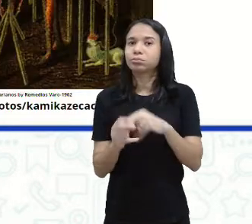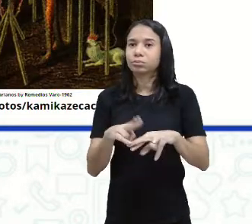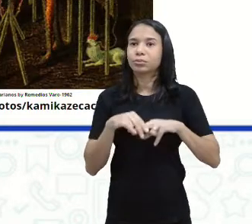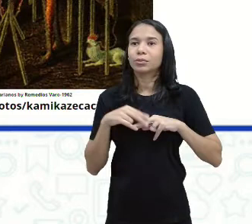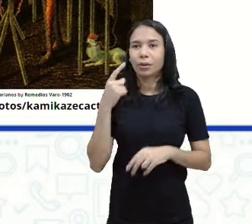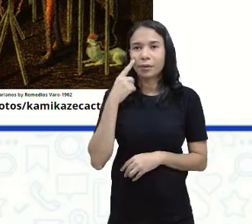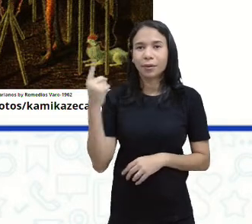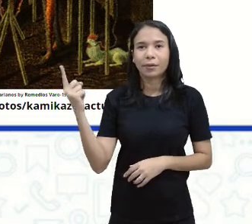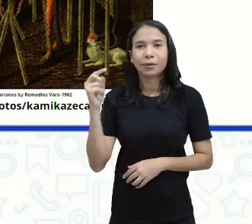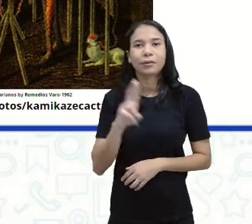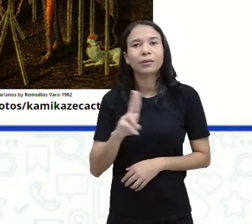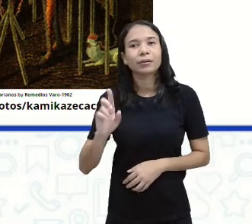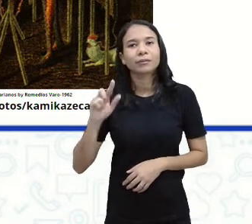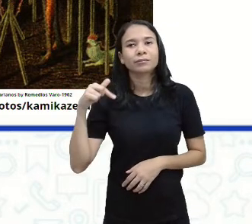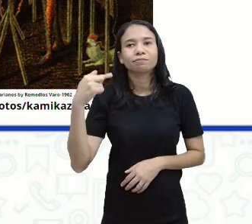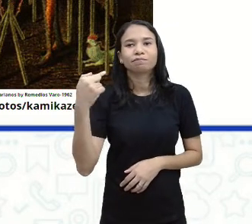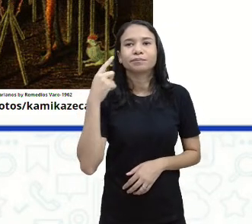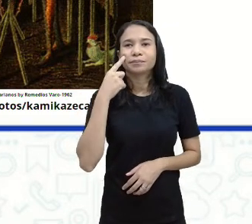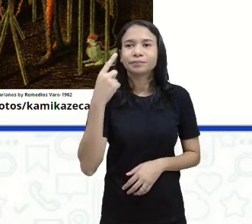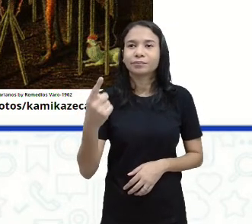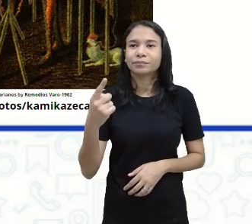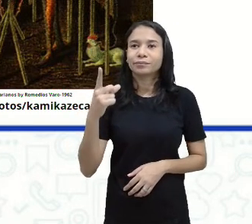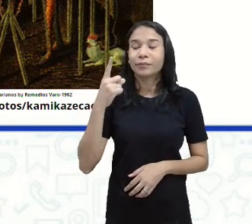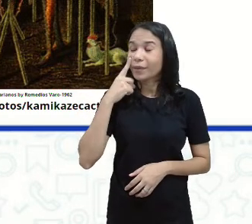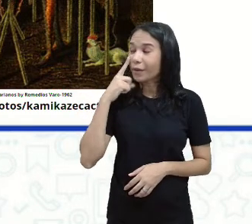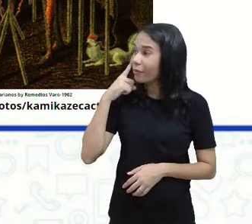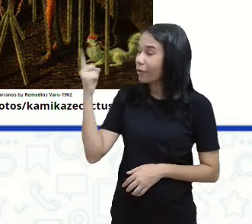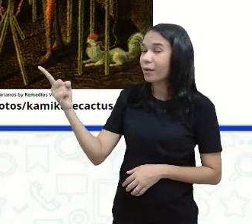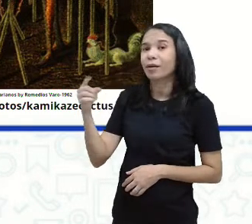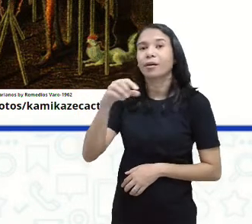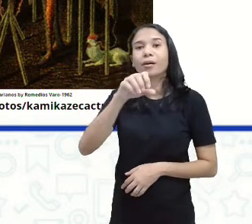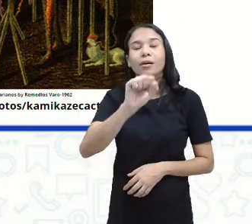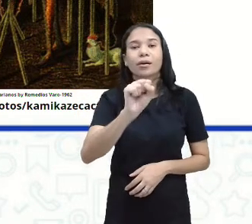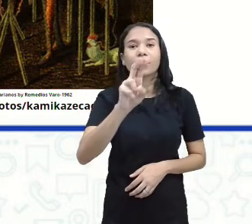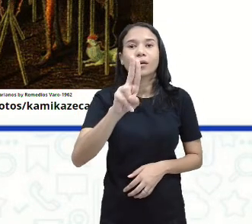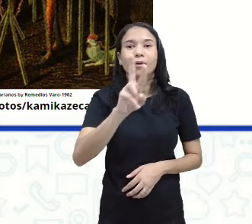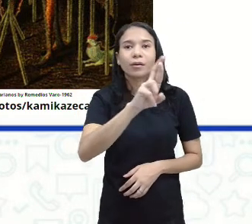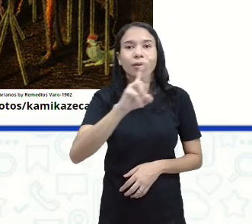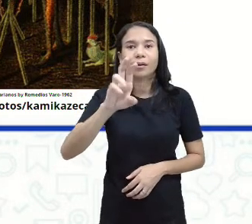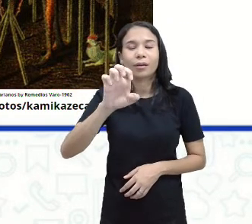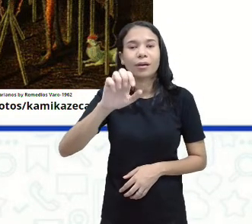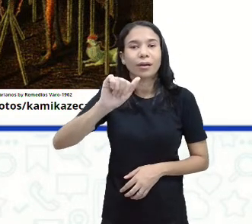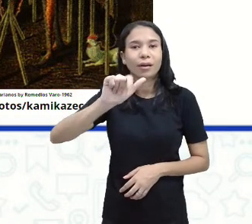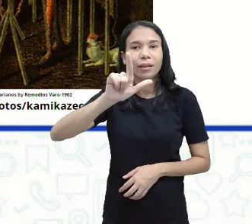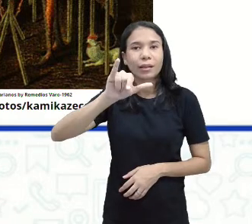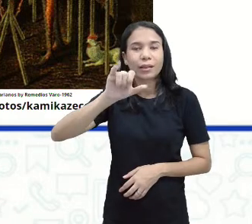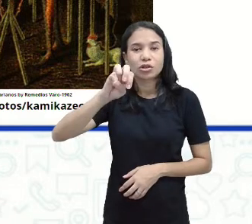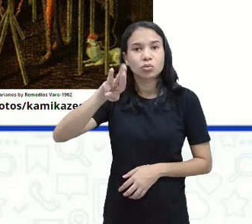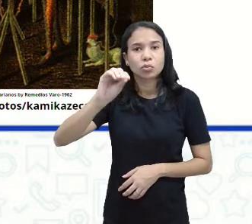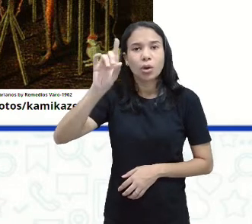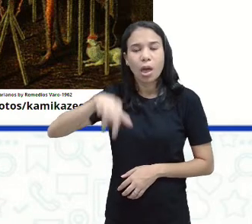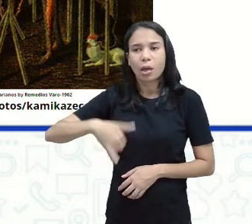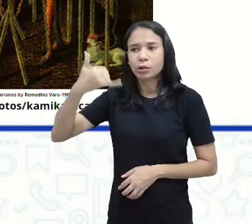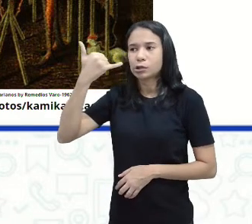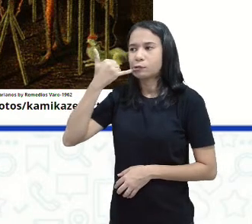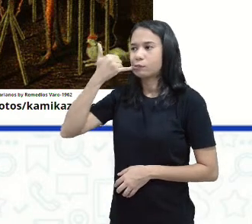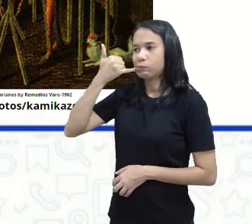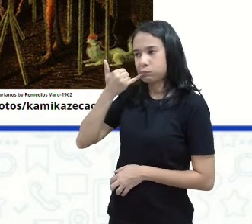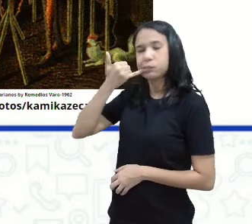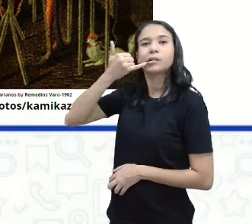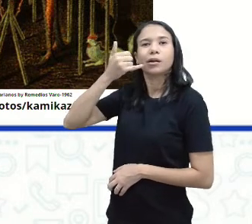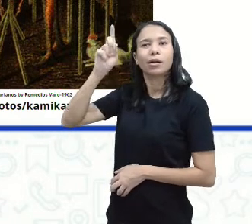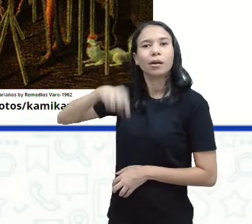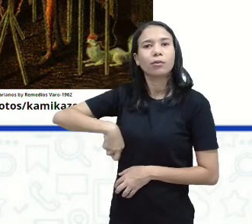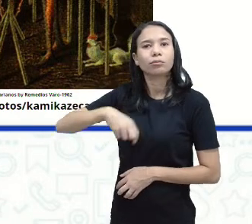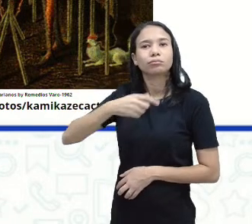nome. A gente vai ver isso mais para frente. Aqui vocês estão vendo o surrealismo, essa obra é muito emblemática, essa do cachimbo, né? Uma obra de um